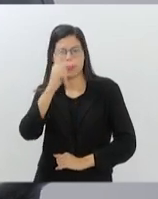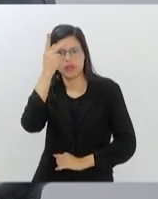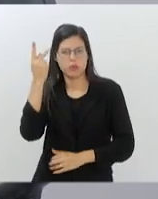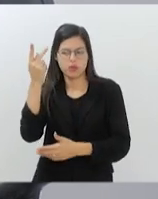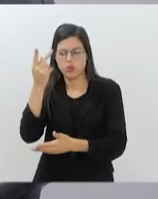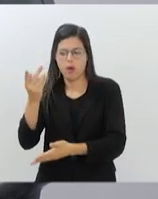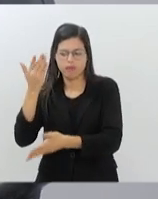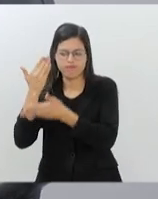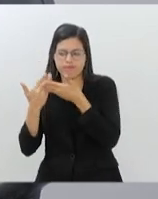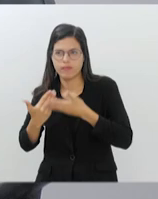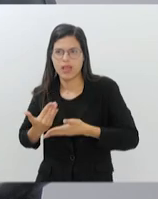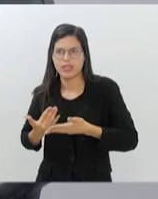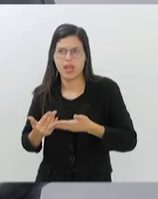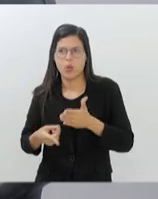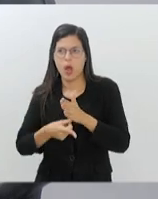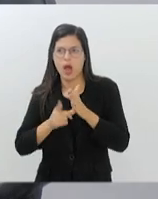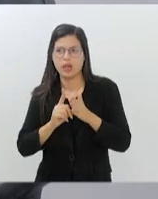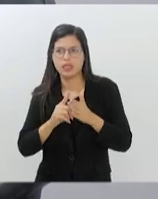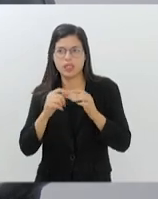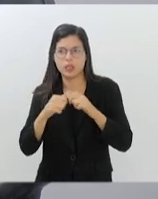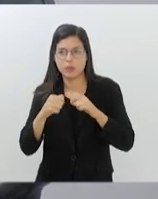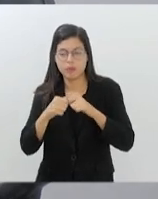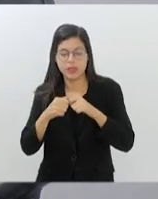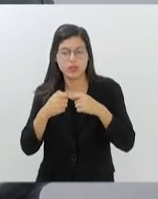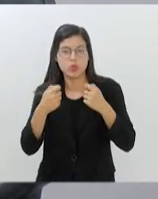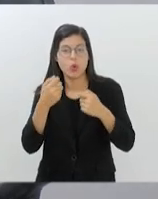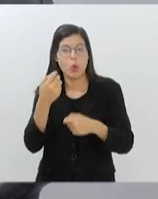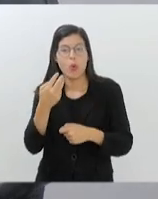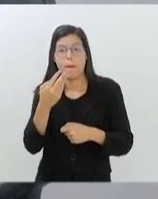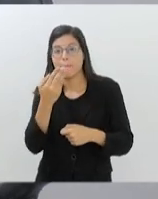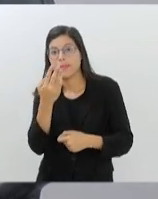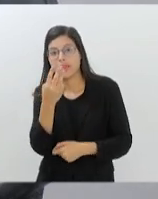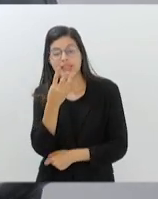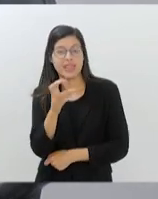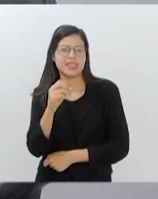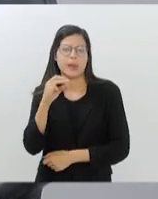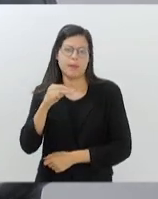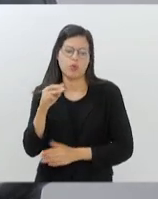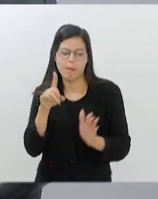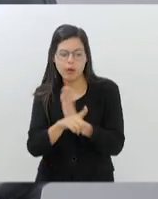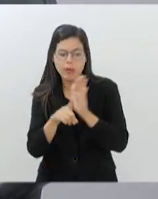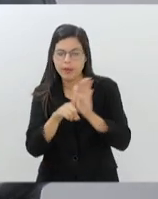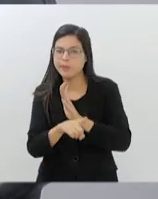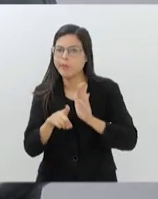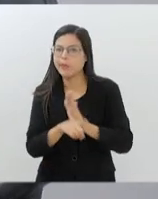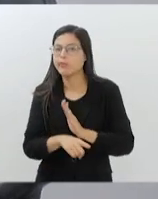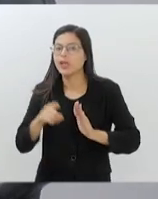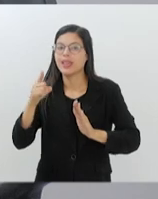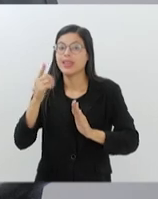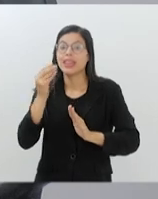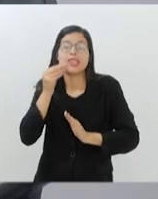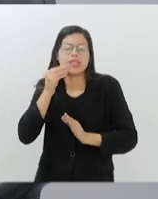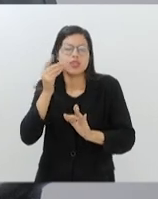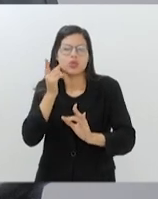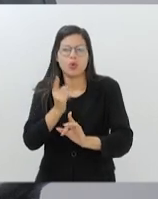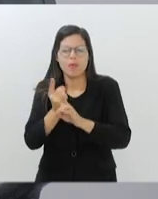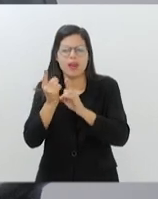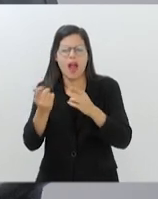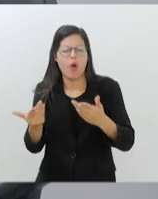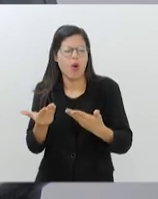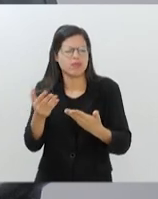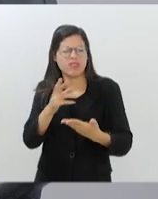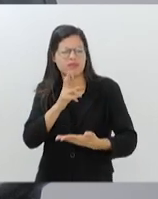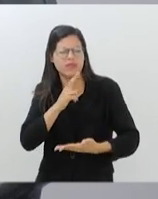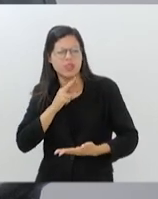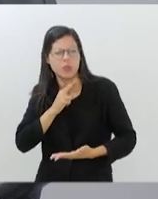gente aqui teve que fazer um exercício de meia hora pro senhor chegar no nome de quem o antecedeu na publicidade agora o senhor tá dizendo que aproveitou uma equipe que funcionava muito